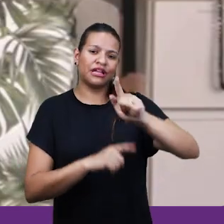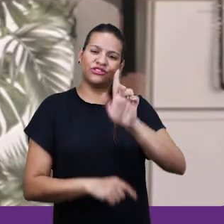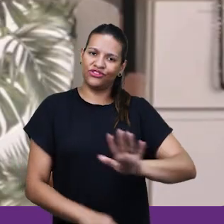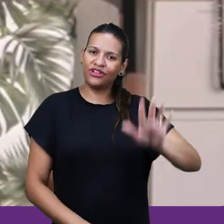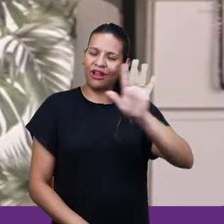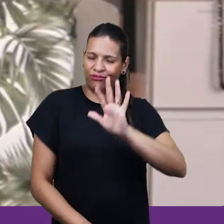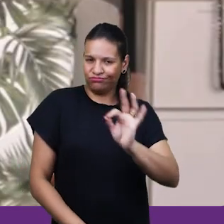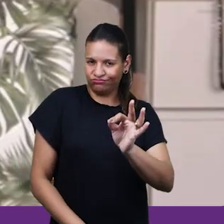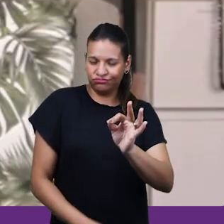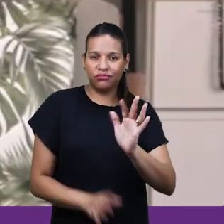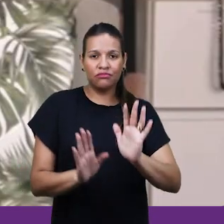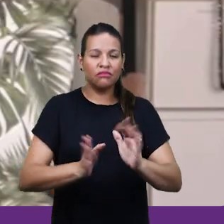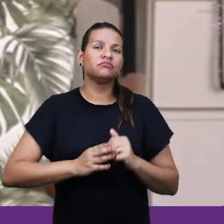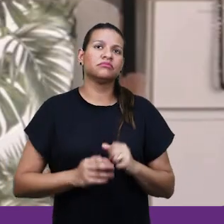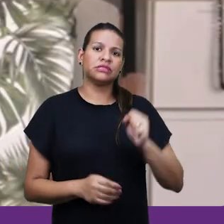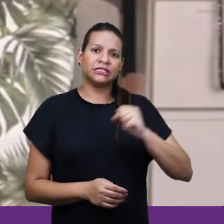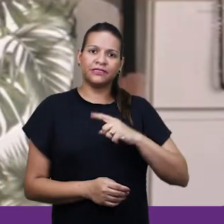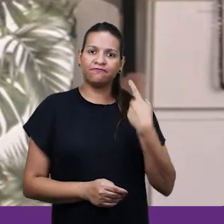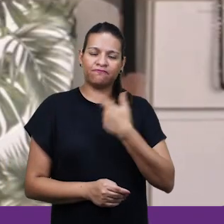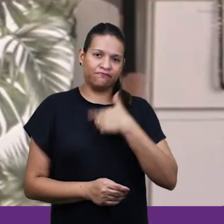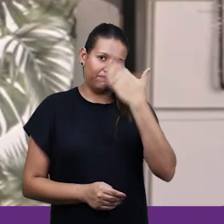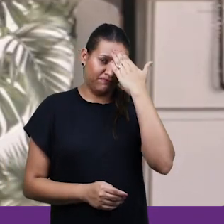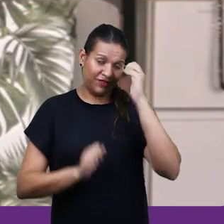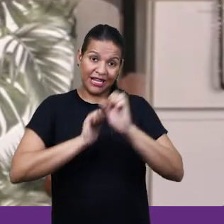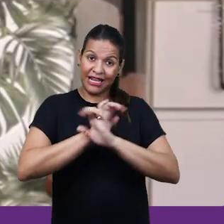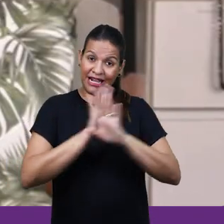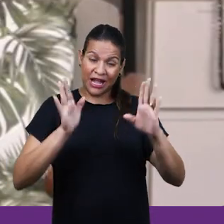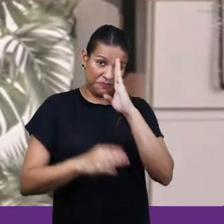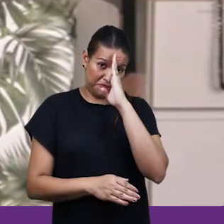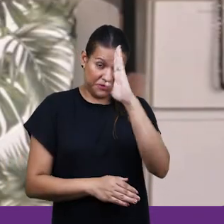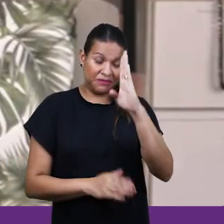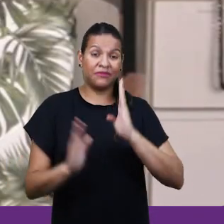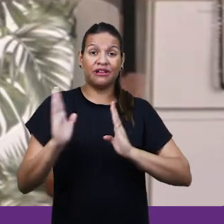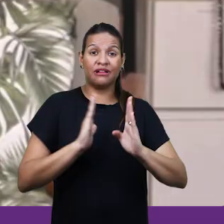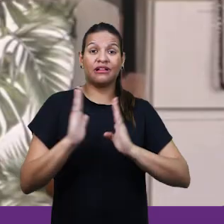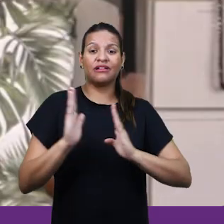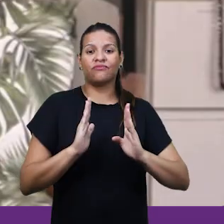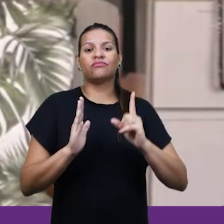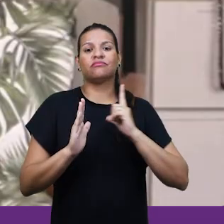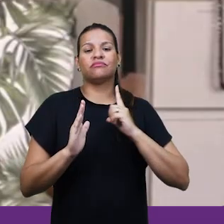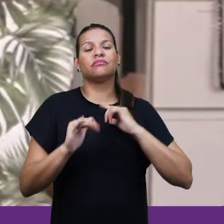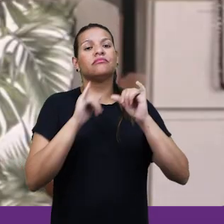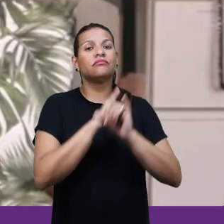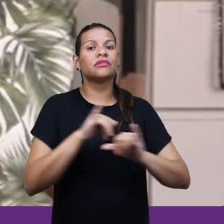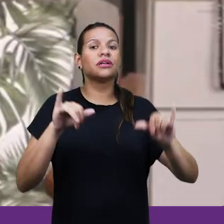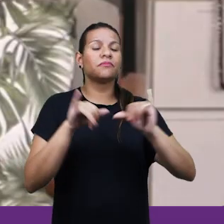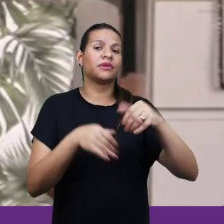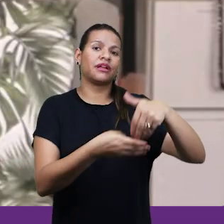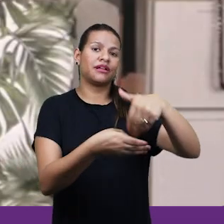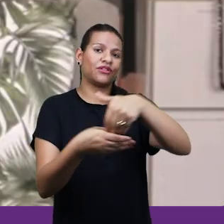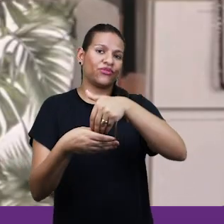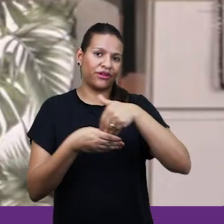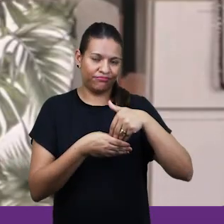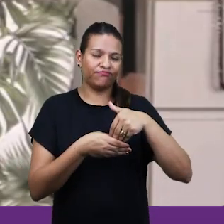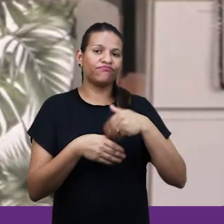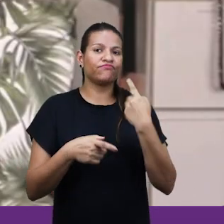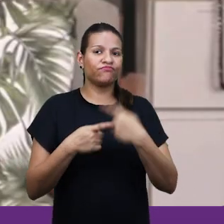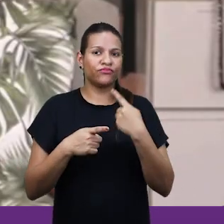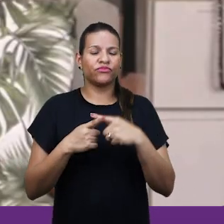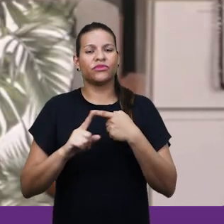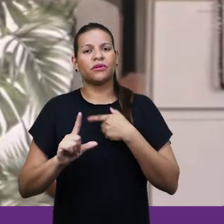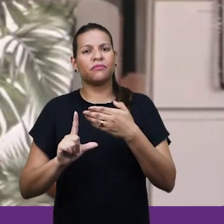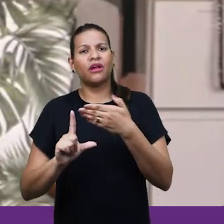geral, mas isso fica muito mais evidente no período da campanha. Porque é na campanha em que as plataformas políticas,